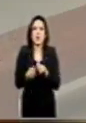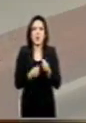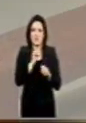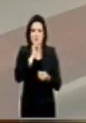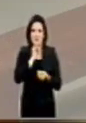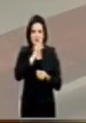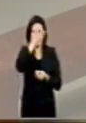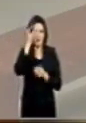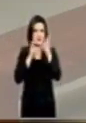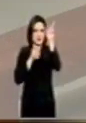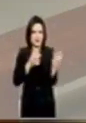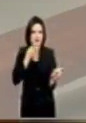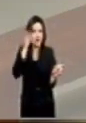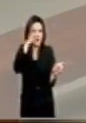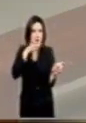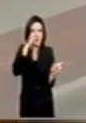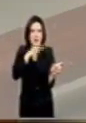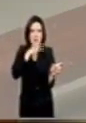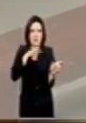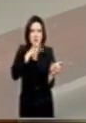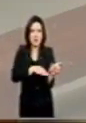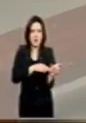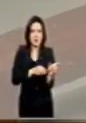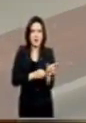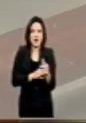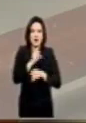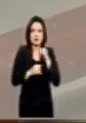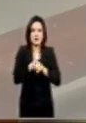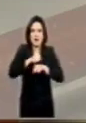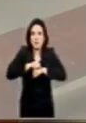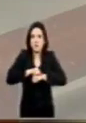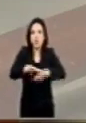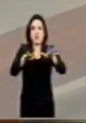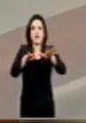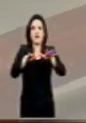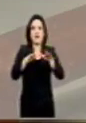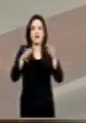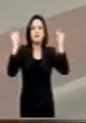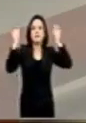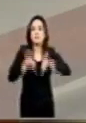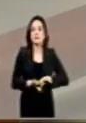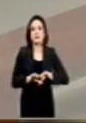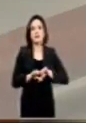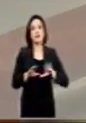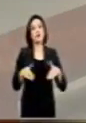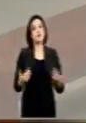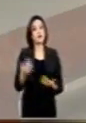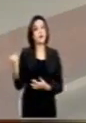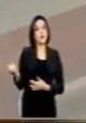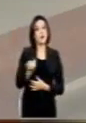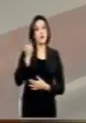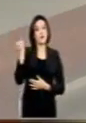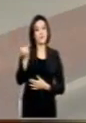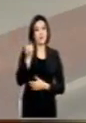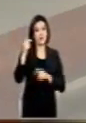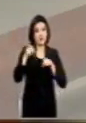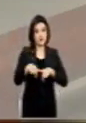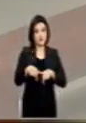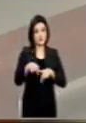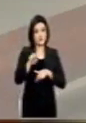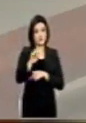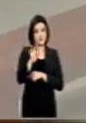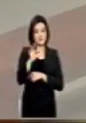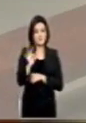É importantíssimo que esta corte observe que o crime